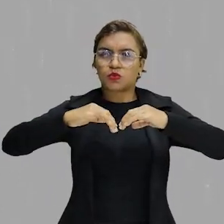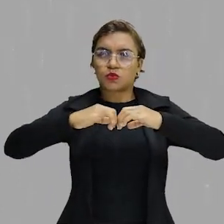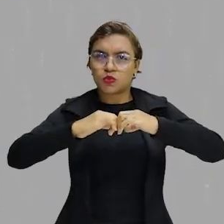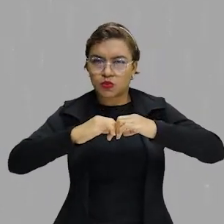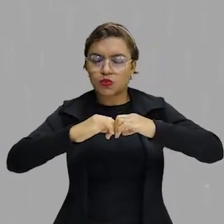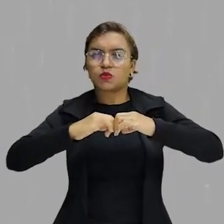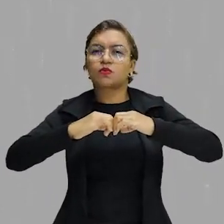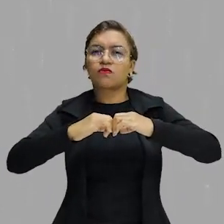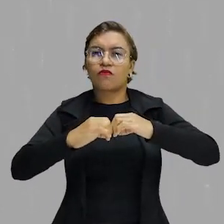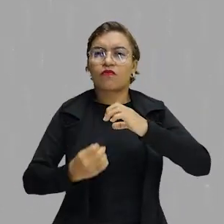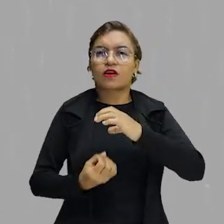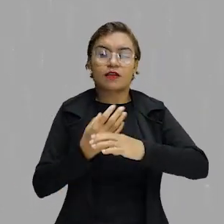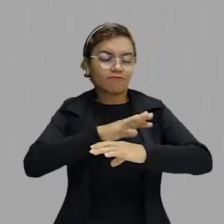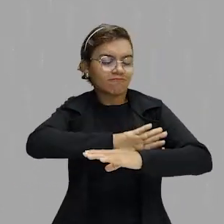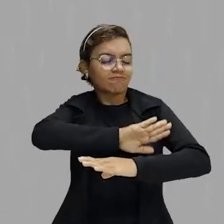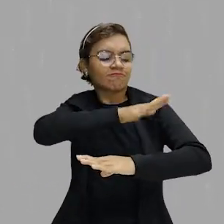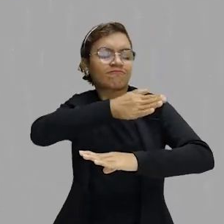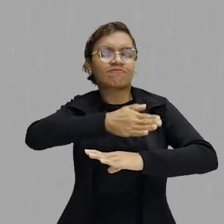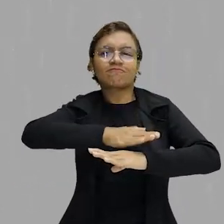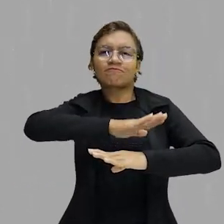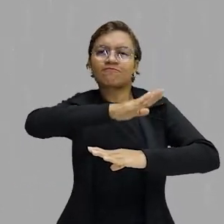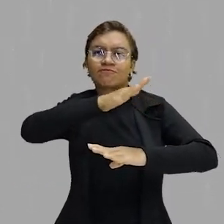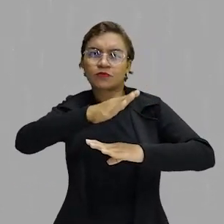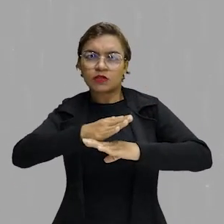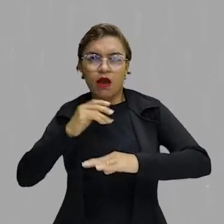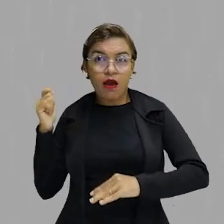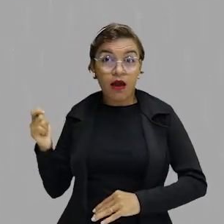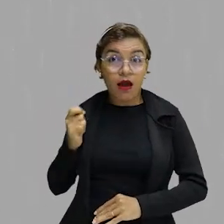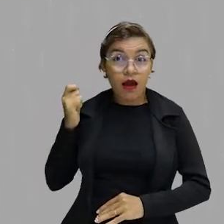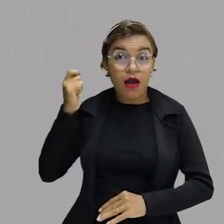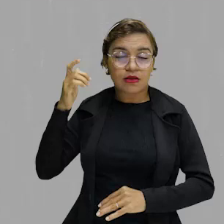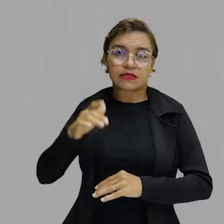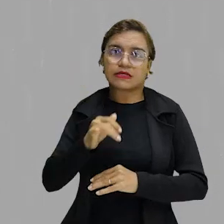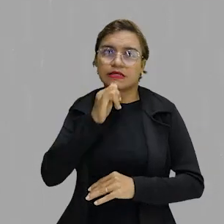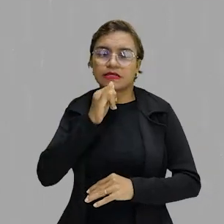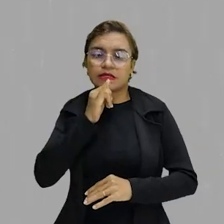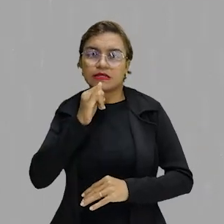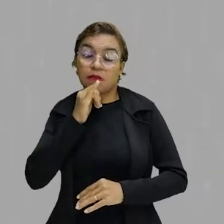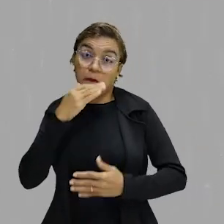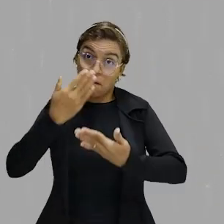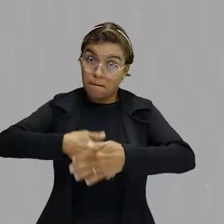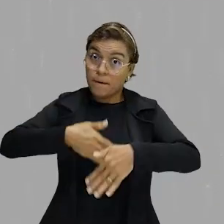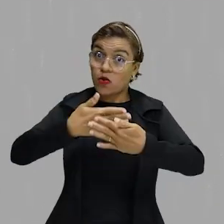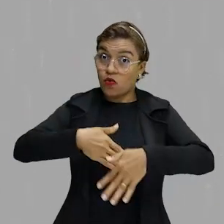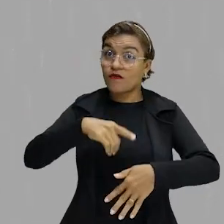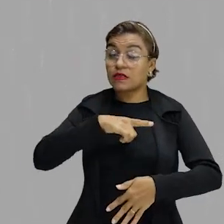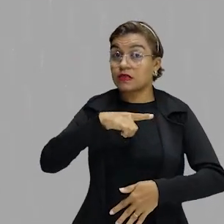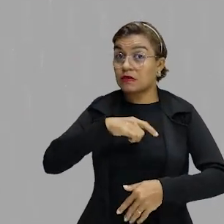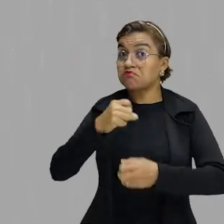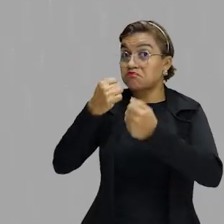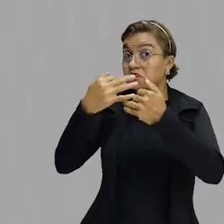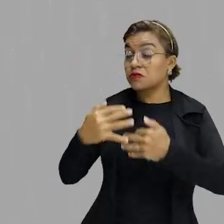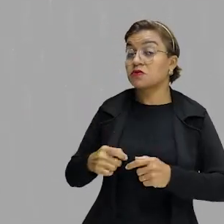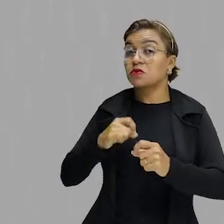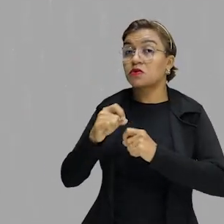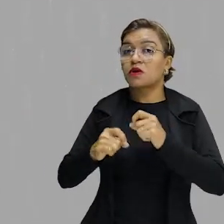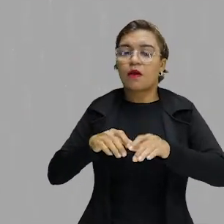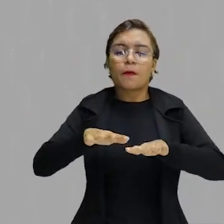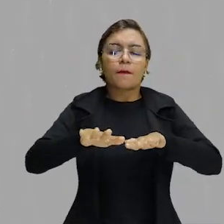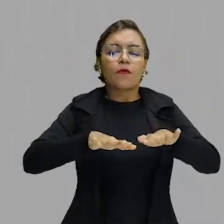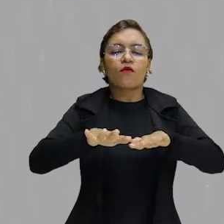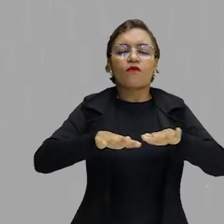montanhas, certas maiores altitudes do nosso planeta. Tanto que tu pode encontrar em prova, atrelado, dizendo assim, os